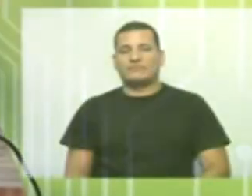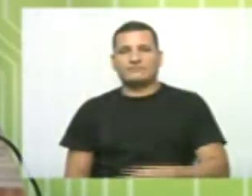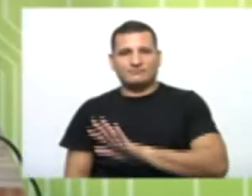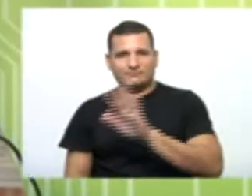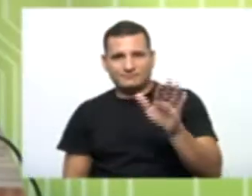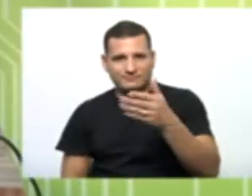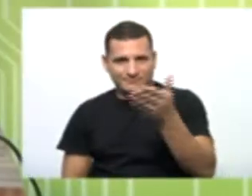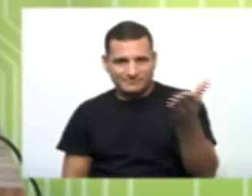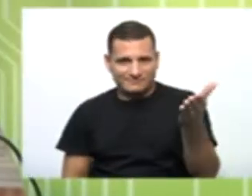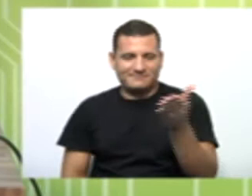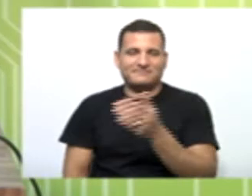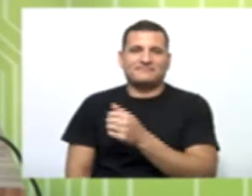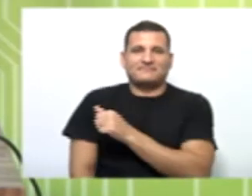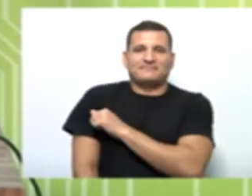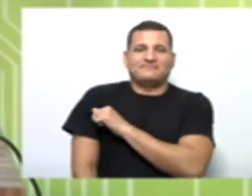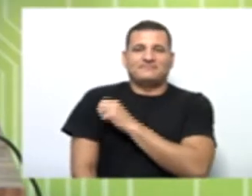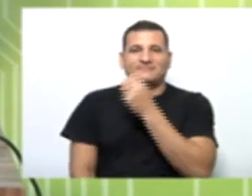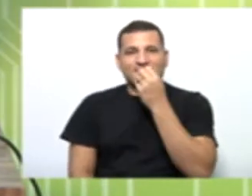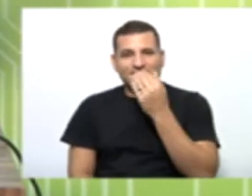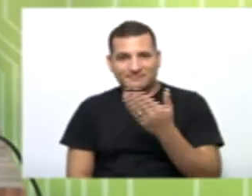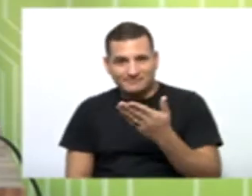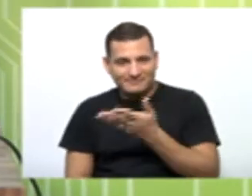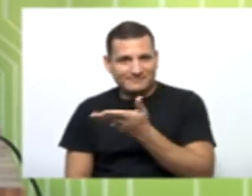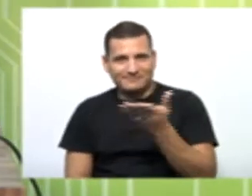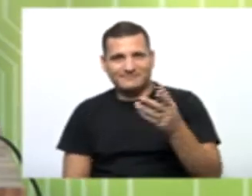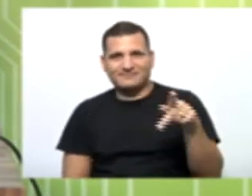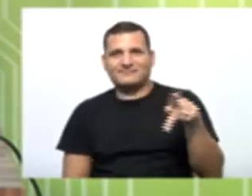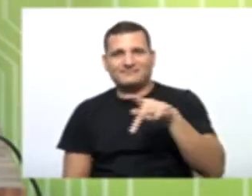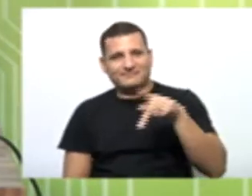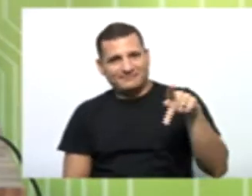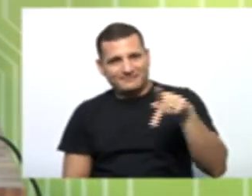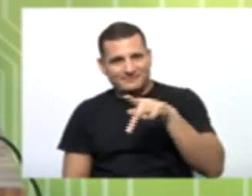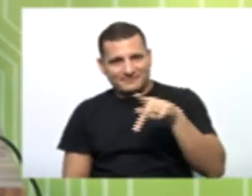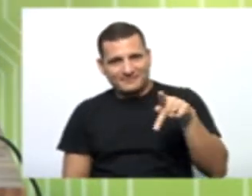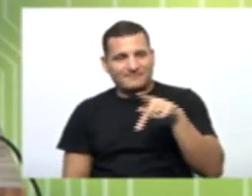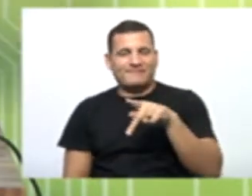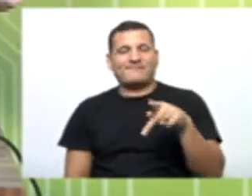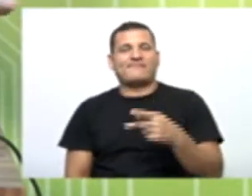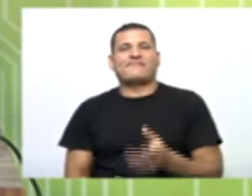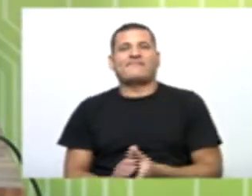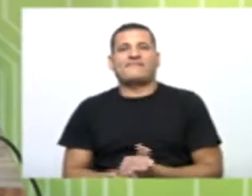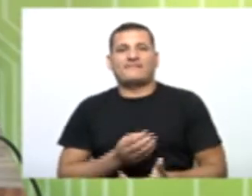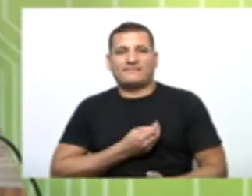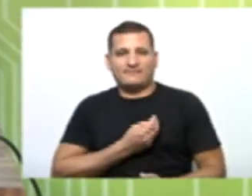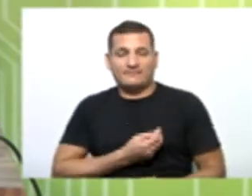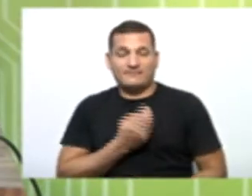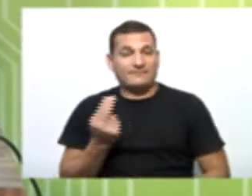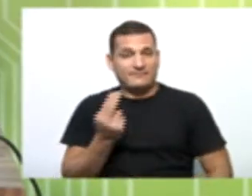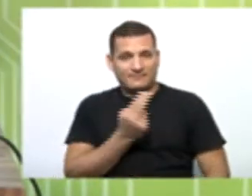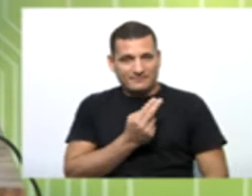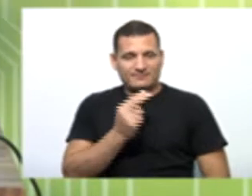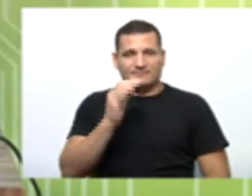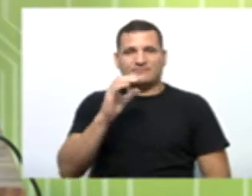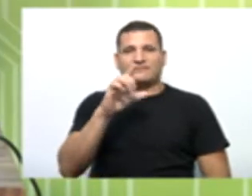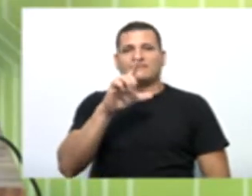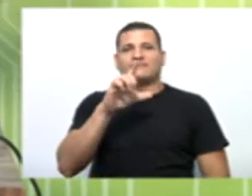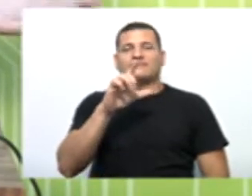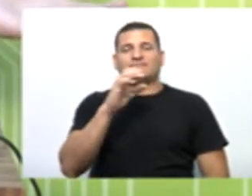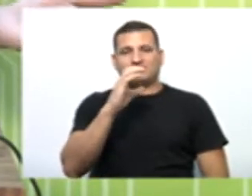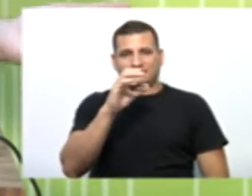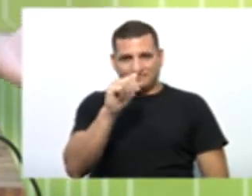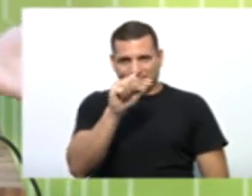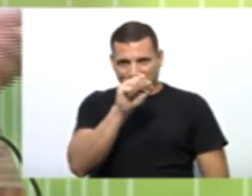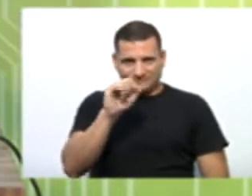Olá, aluno, tudo bem? Olá, professores presenciais dos polos. Meu nome é Cássio e irei ministrar, junto